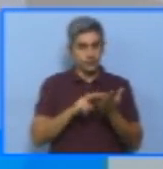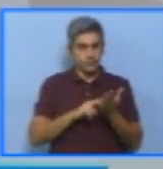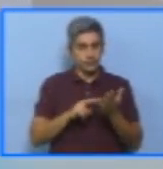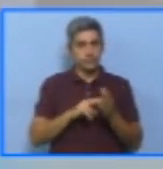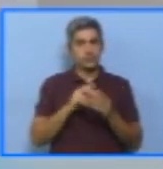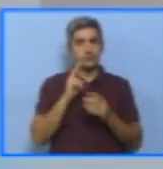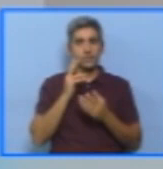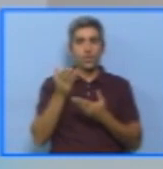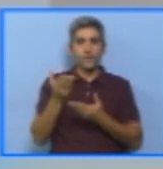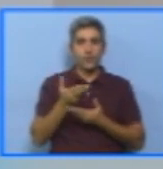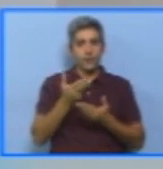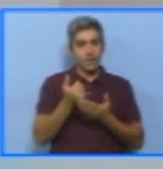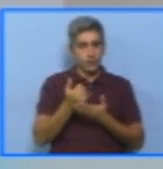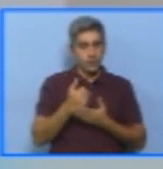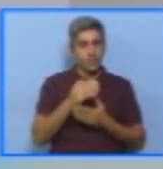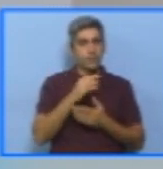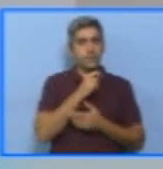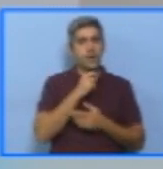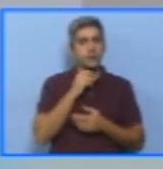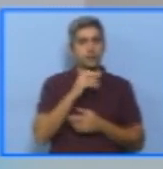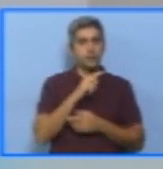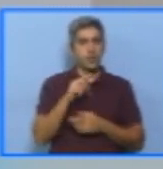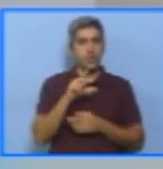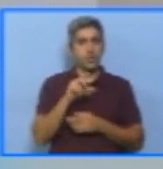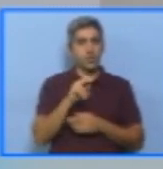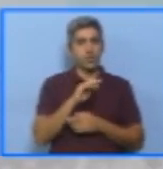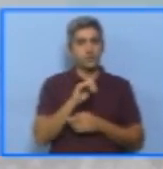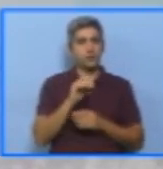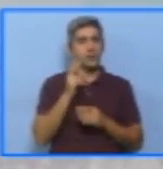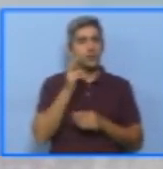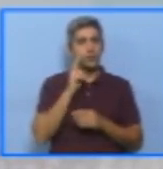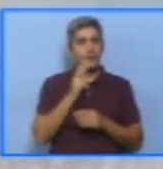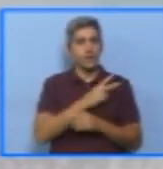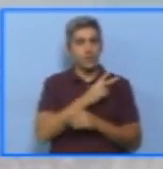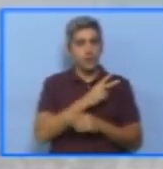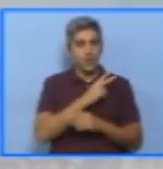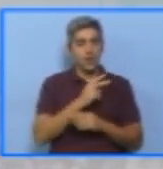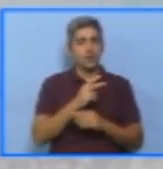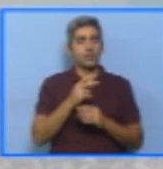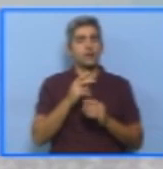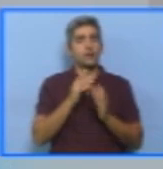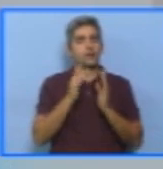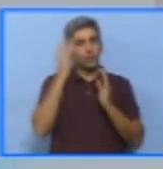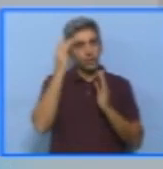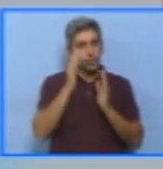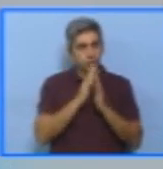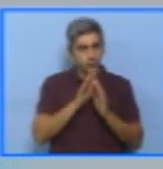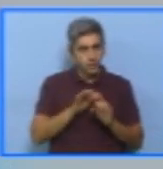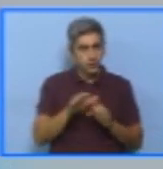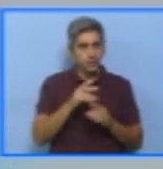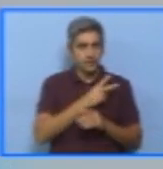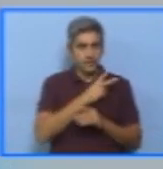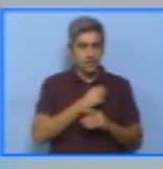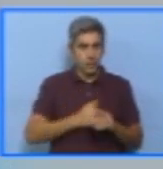auxílio dos nossos convidados, o Padre João Lourenço, diretor da Faculdade de Teologia da Universidade Católica Portuguesa, e também o cônego